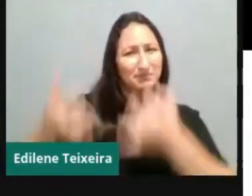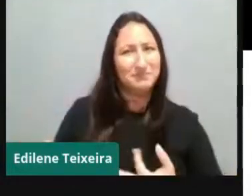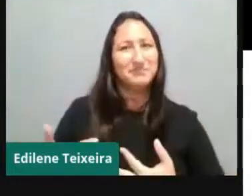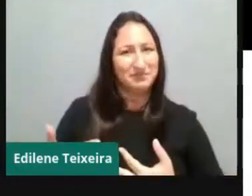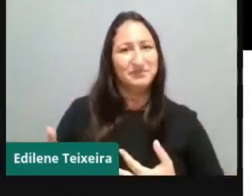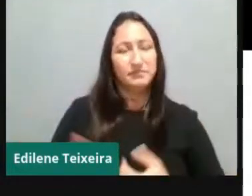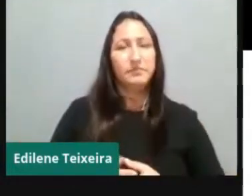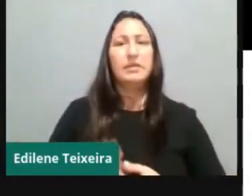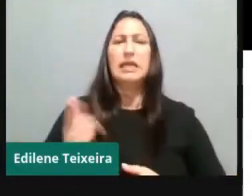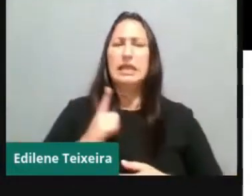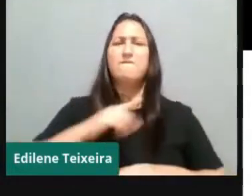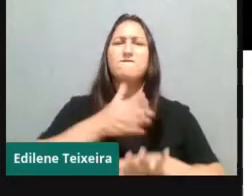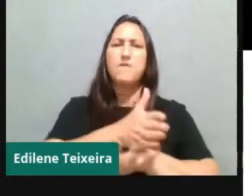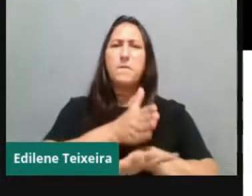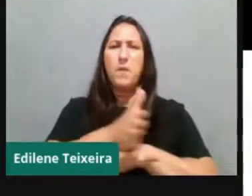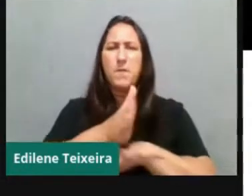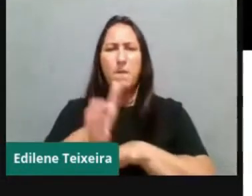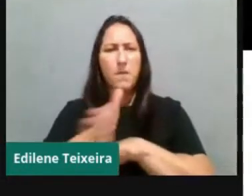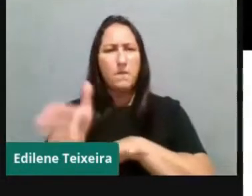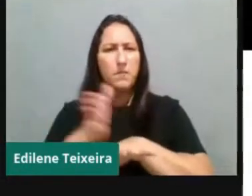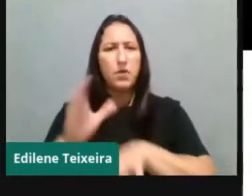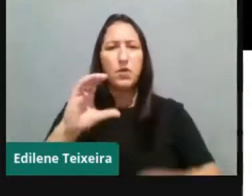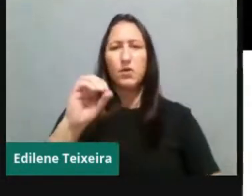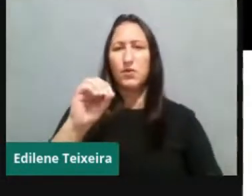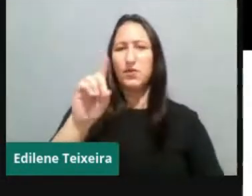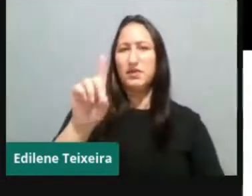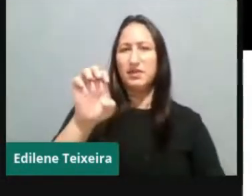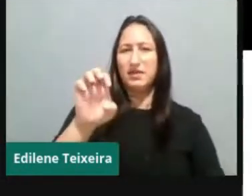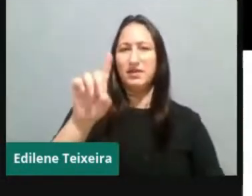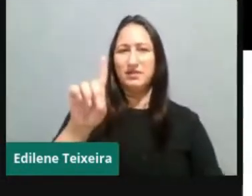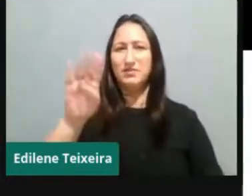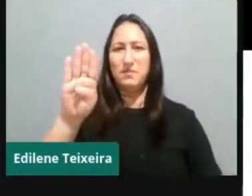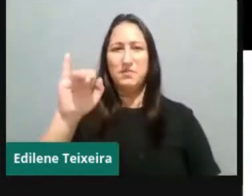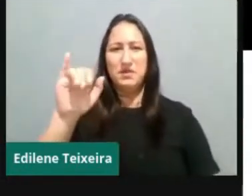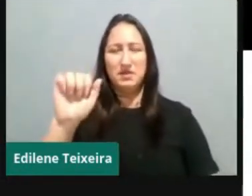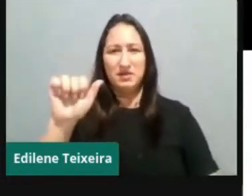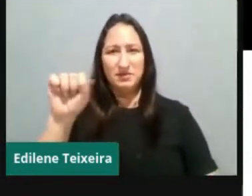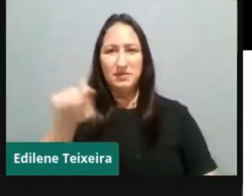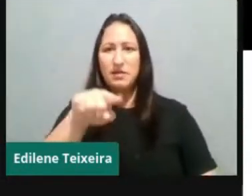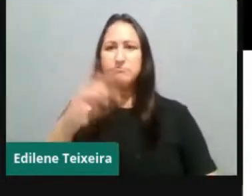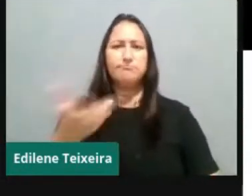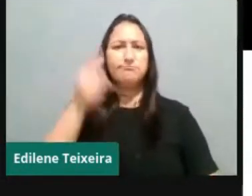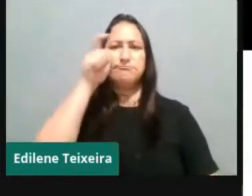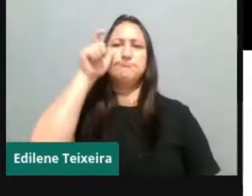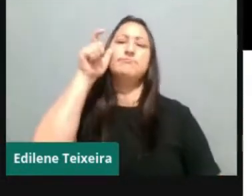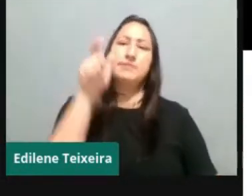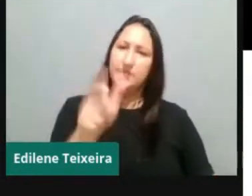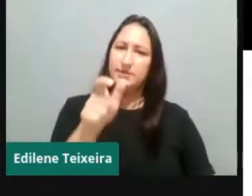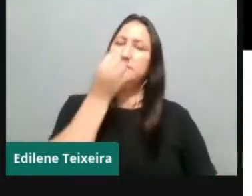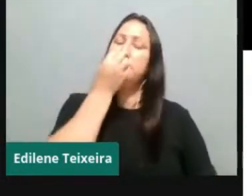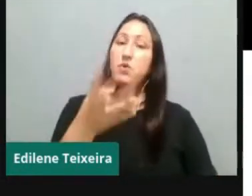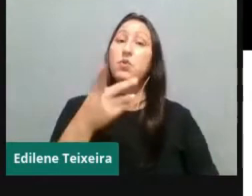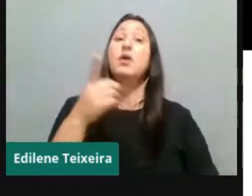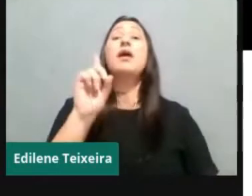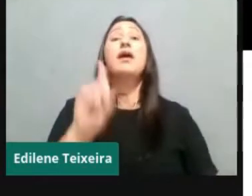vários vieses, né, então esse Coded Bias que está no Netflix é muito interessante, é um documentário feito por cientistas